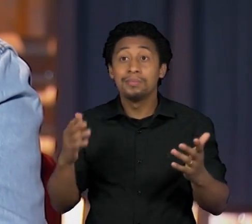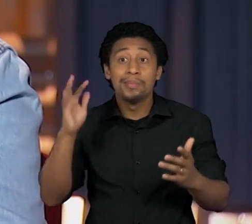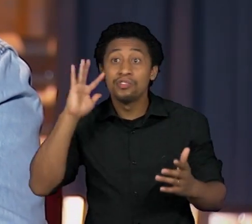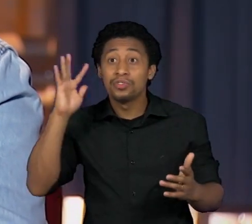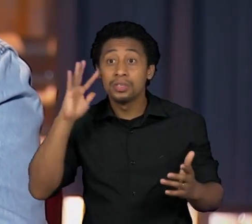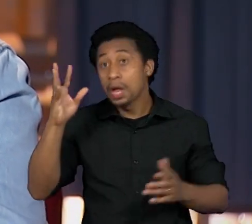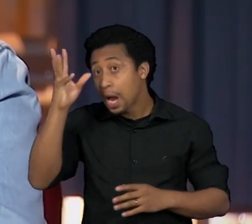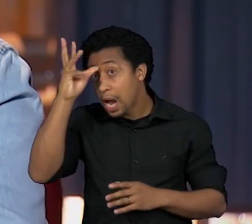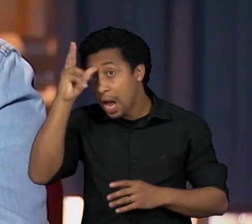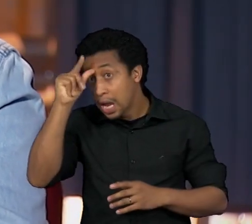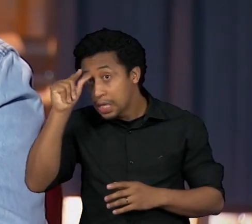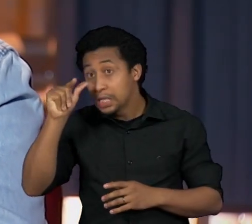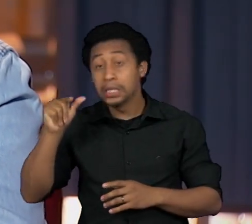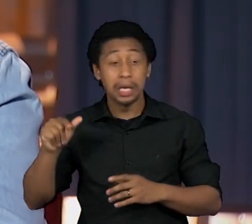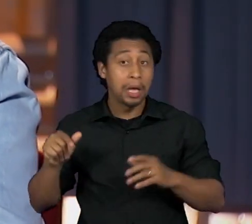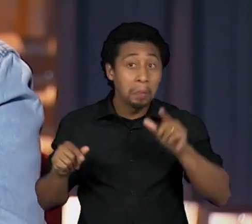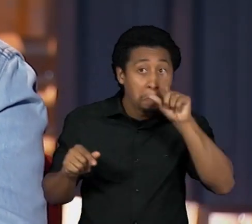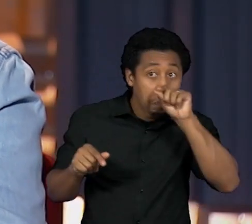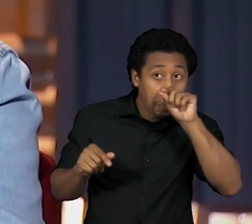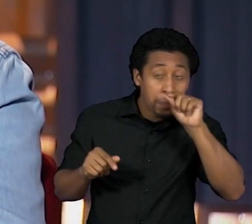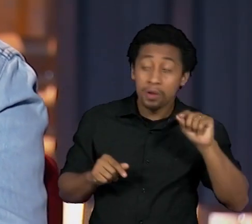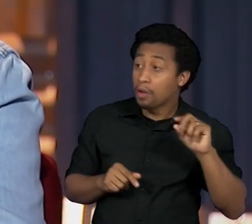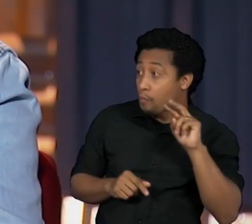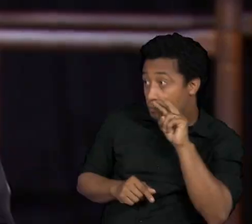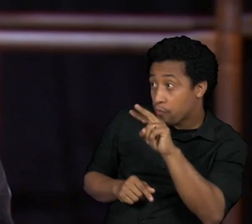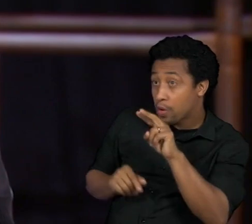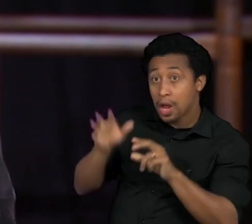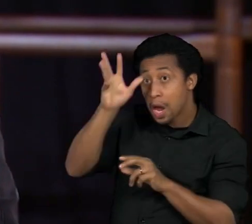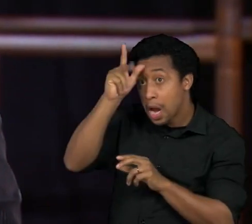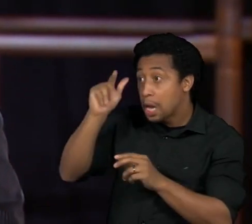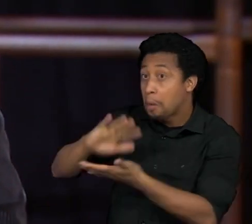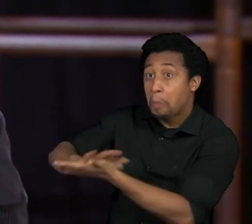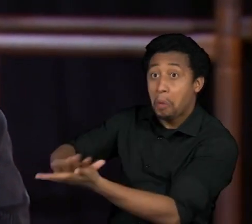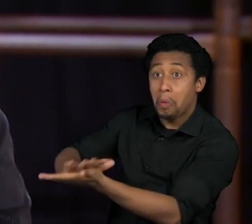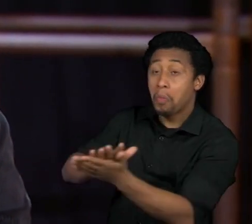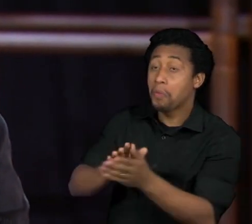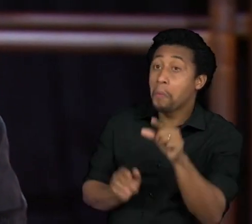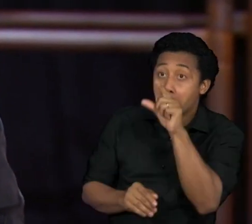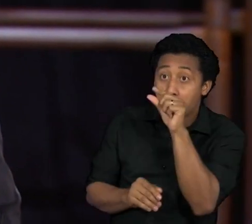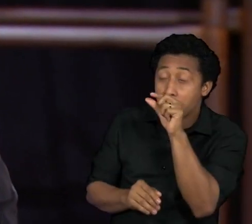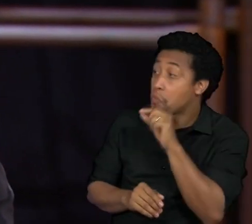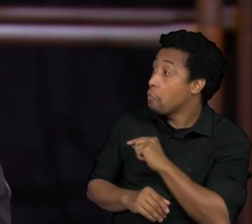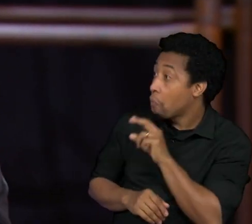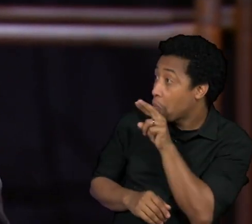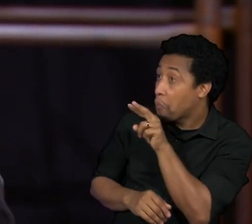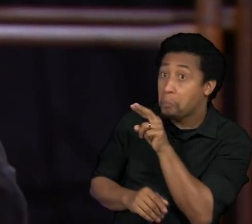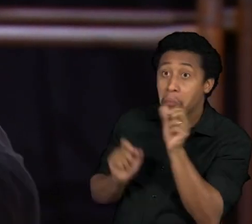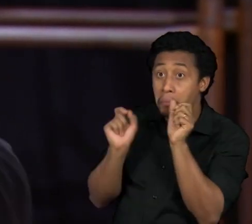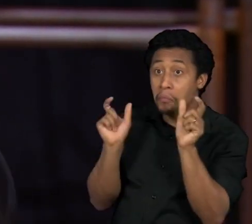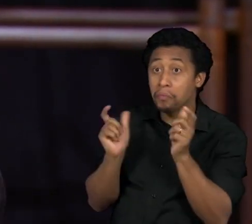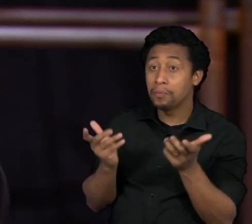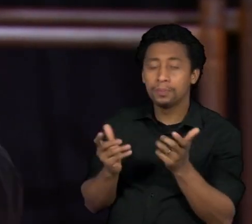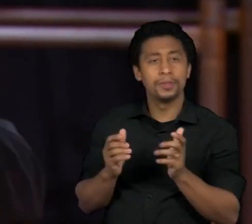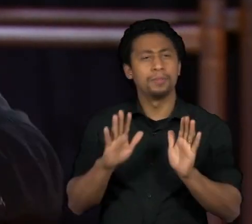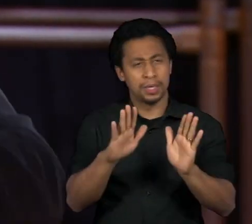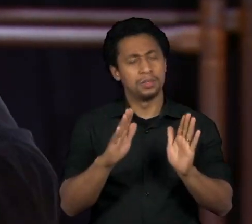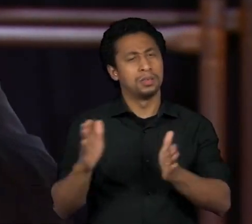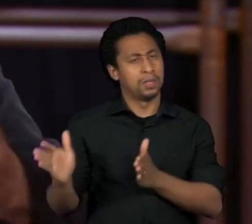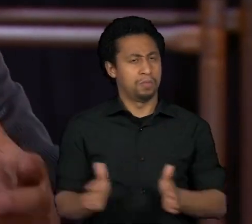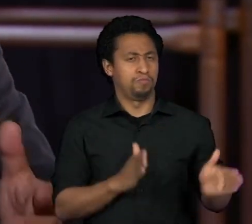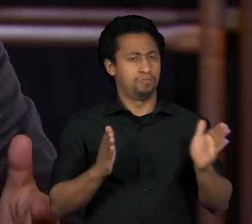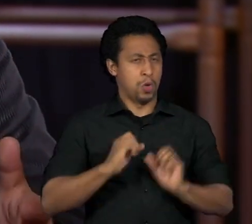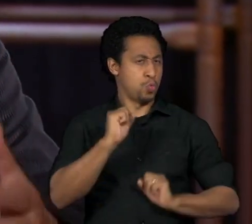morte se frustra e aí aquilo vai se... Mas a questão é o abate industrial ou é esse abate